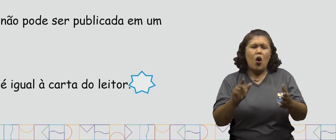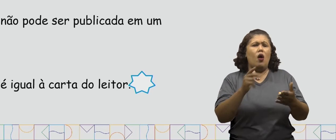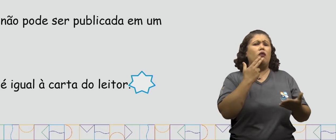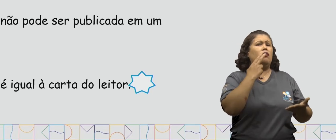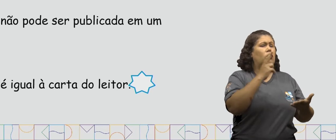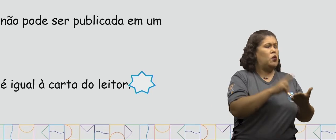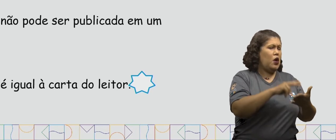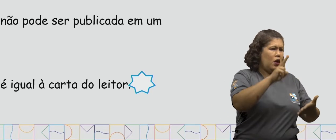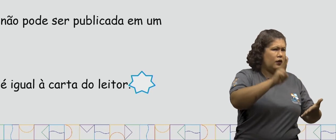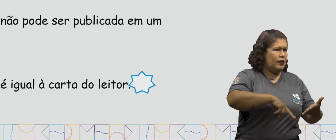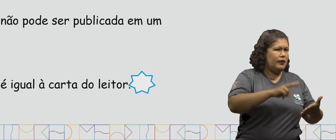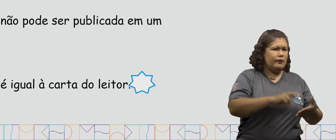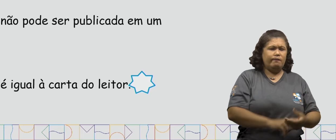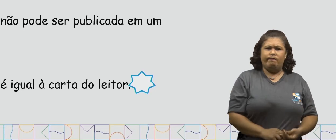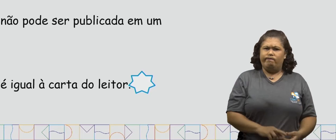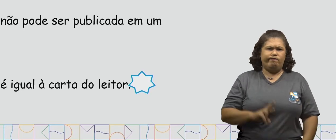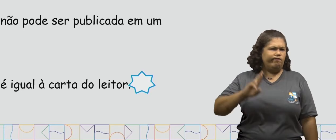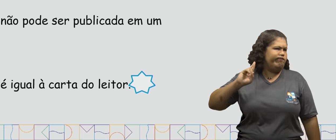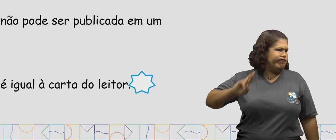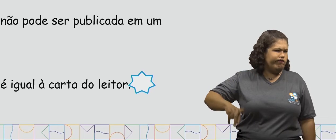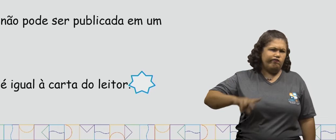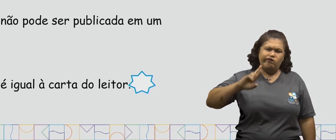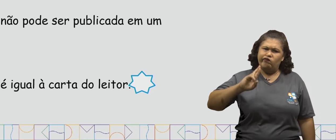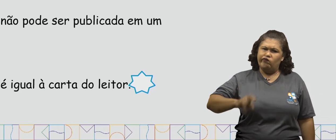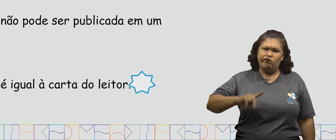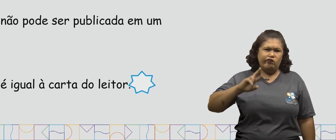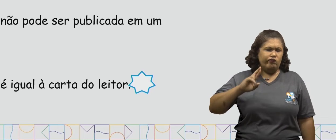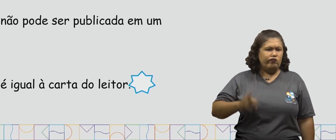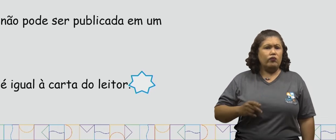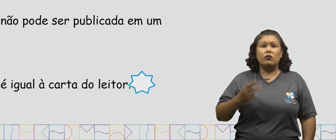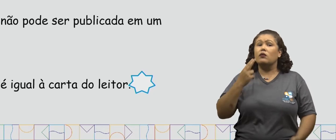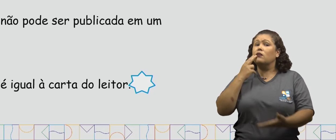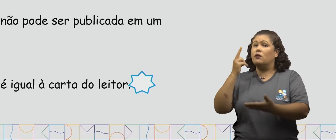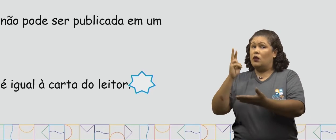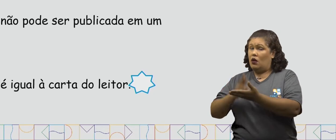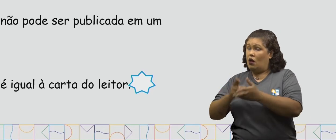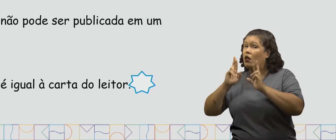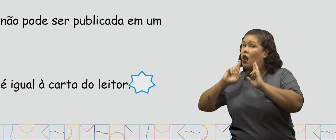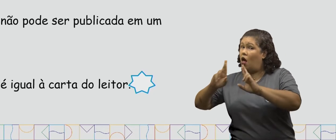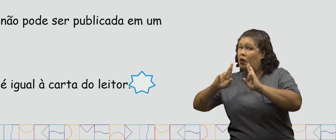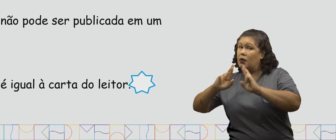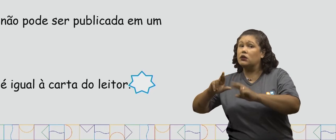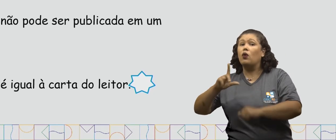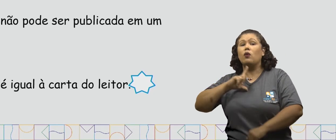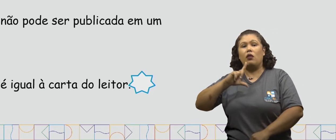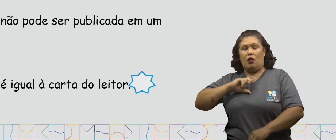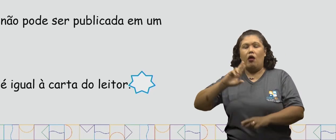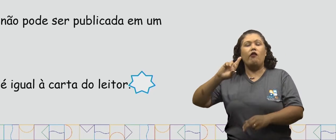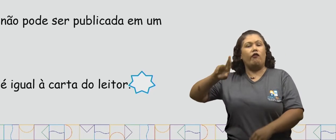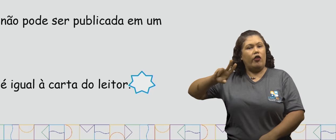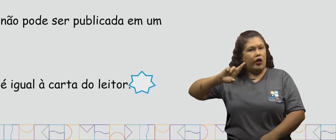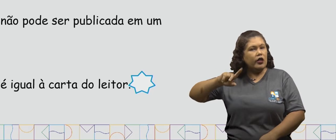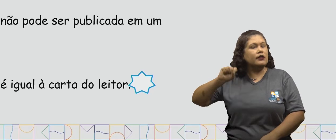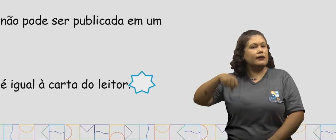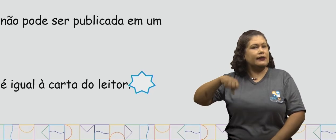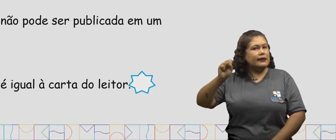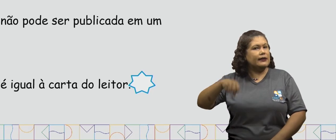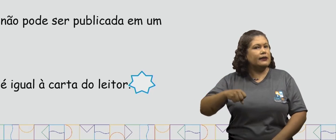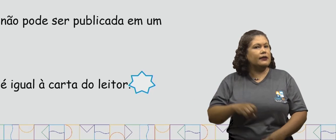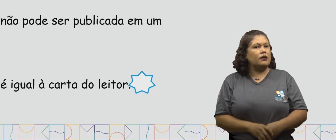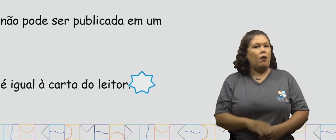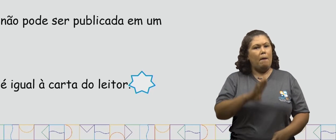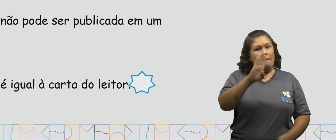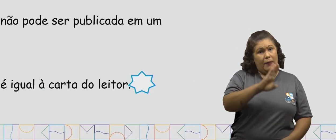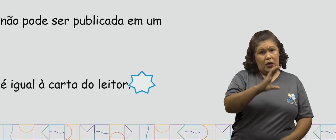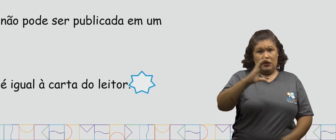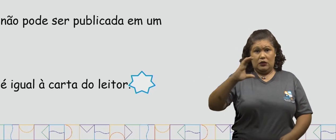carta do leitor. Nada disso. A carta de reclamação tem algumas diferenças. Então, na letra B e